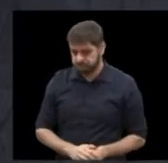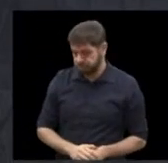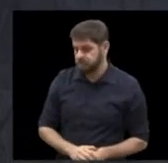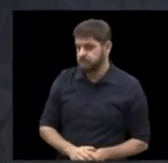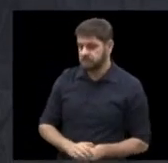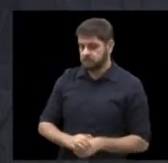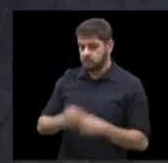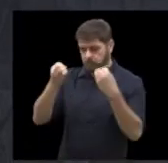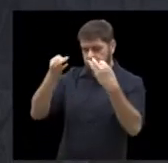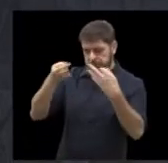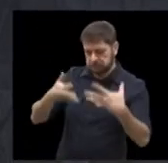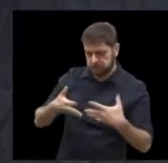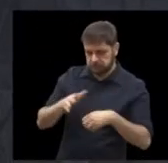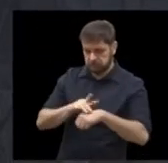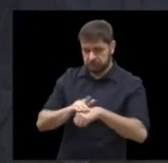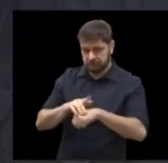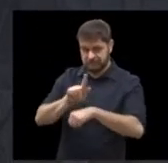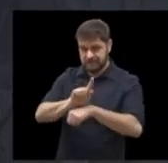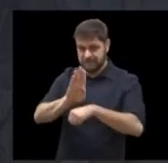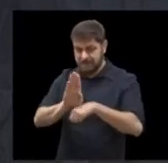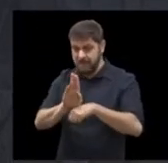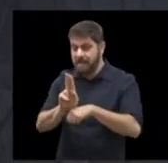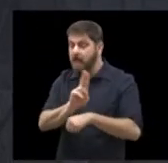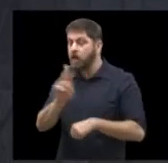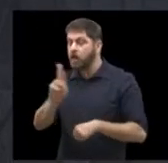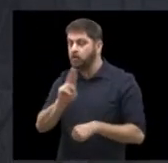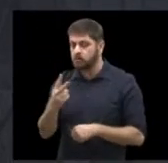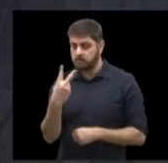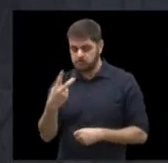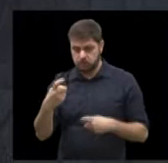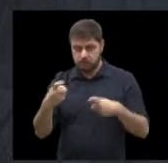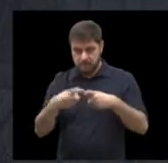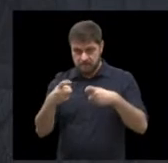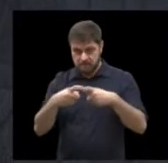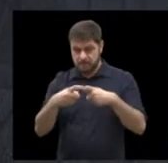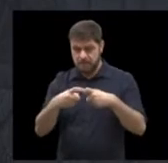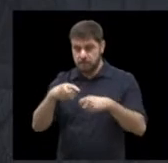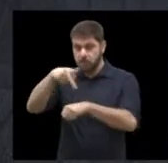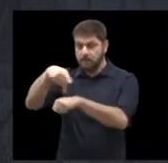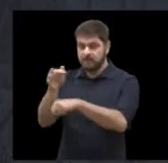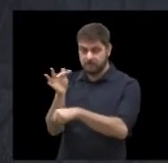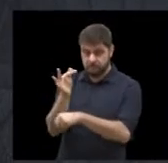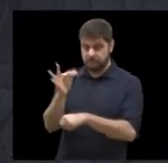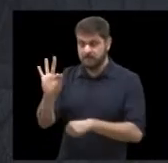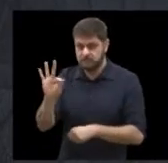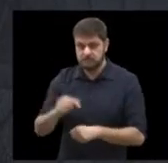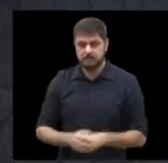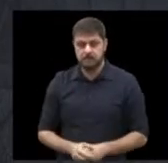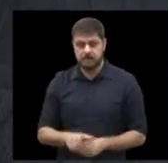chamada Guillain-Barré, que tem o nome de dois médicos franceses, na realidade é a